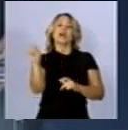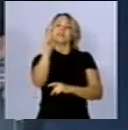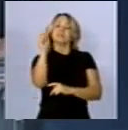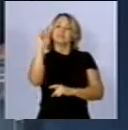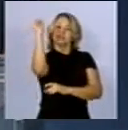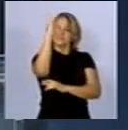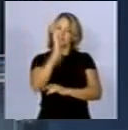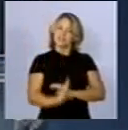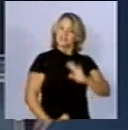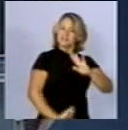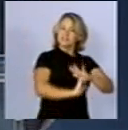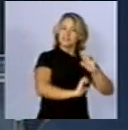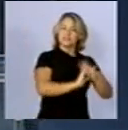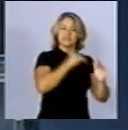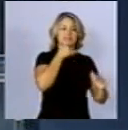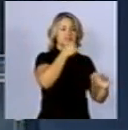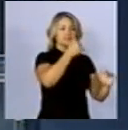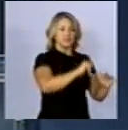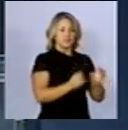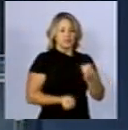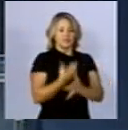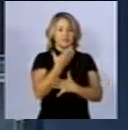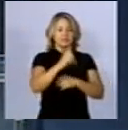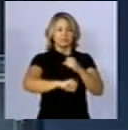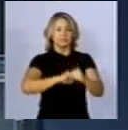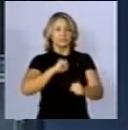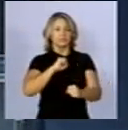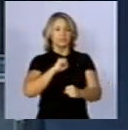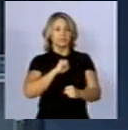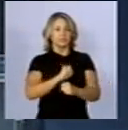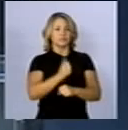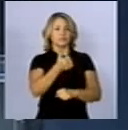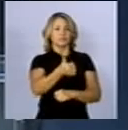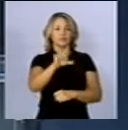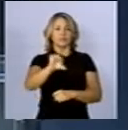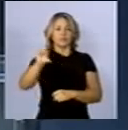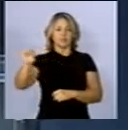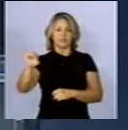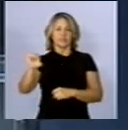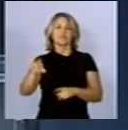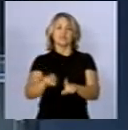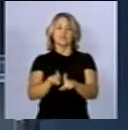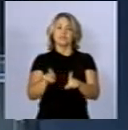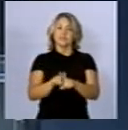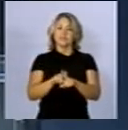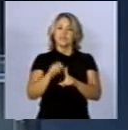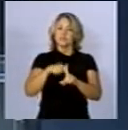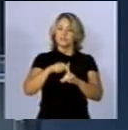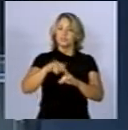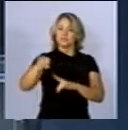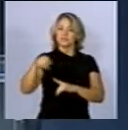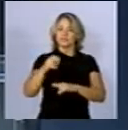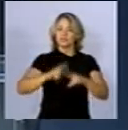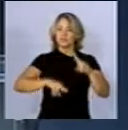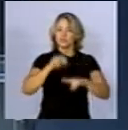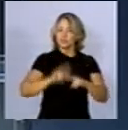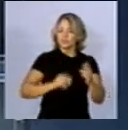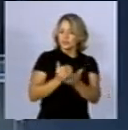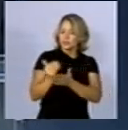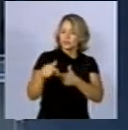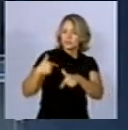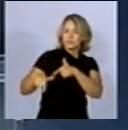Elétrica, foi criada em junho de 99 no Bjo de Mudanças do modelo setorial e começou a funcionar